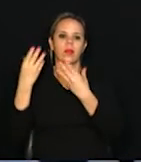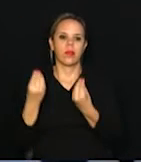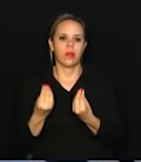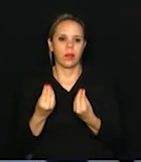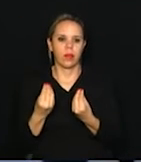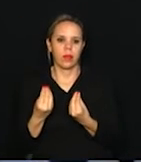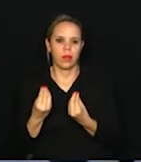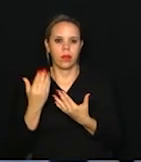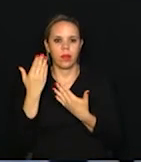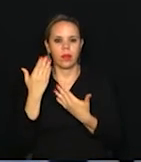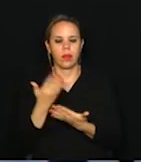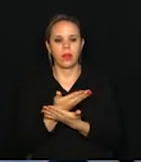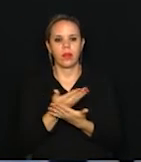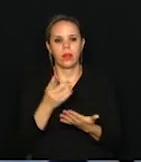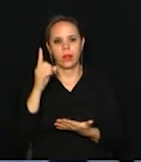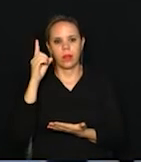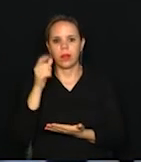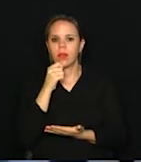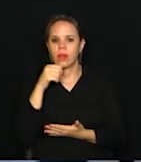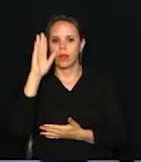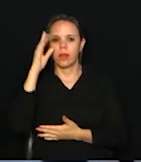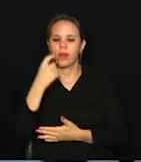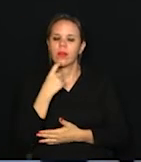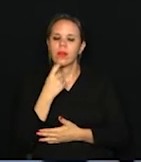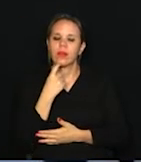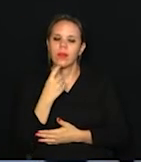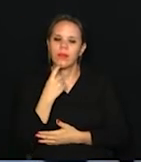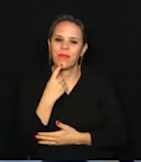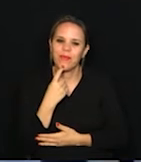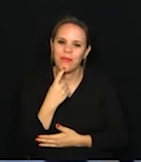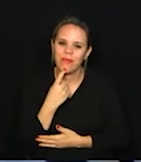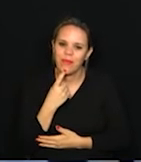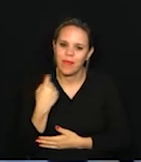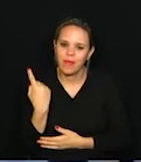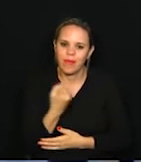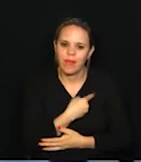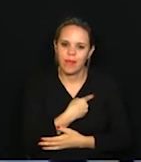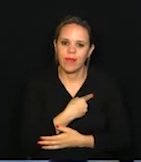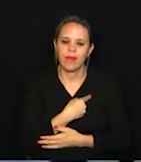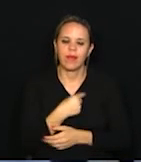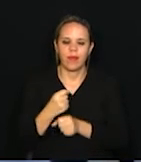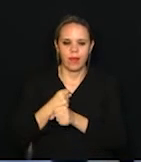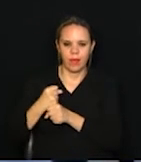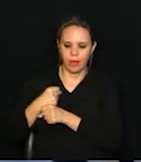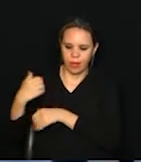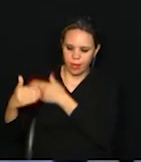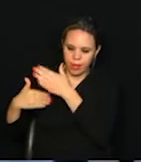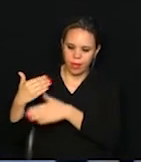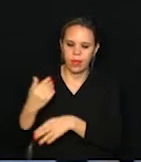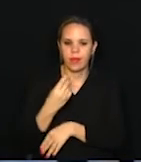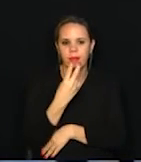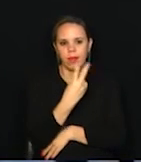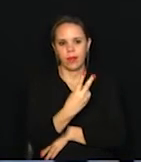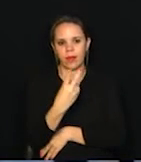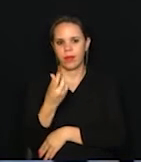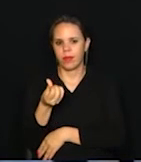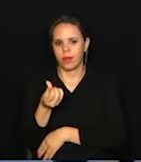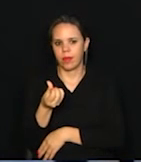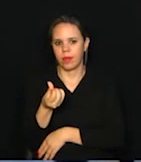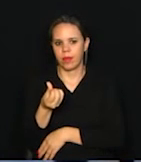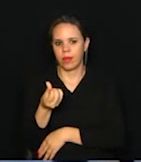E graças mais a Deus ainda que em Campinas, nós saímos nos últimos anos de